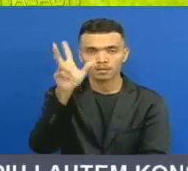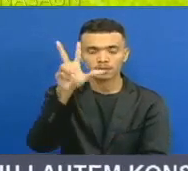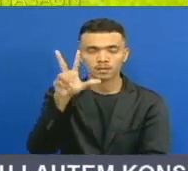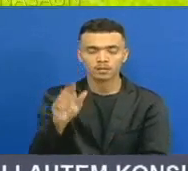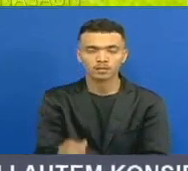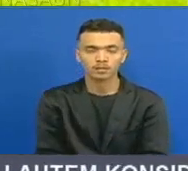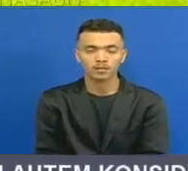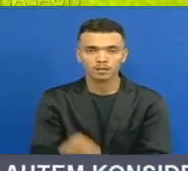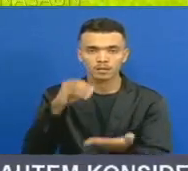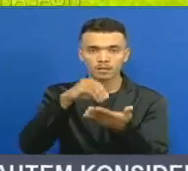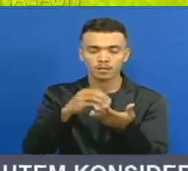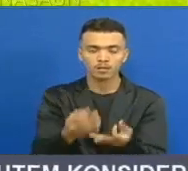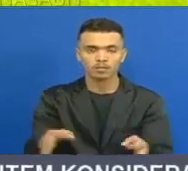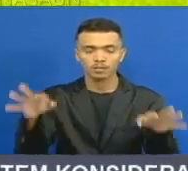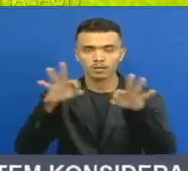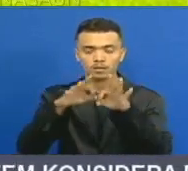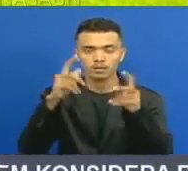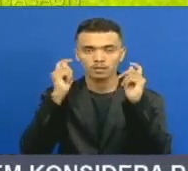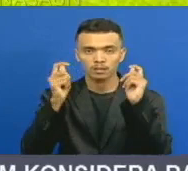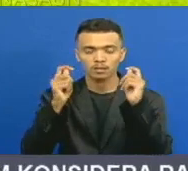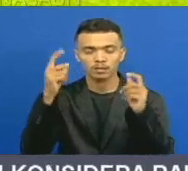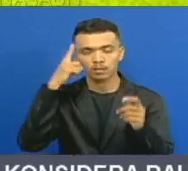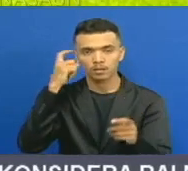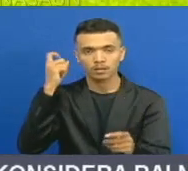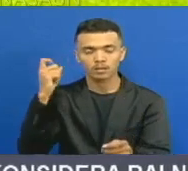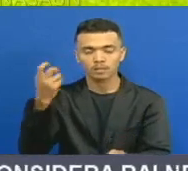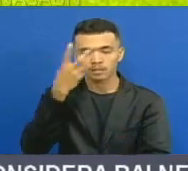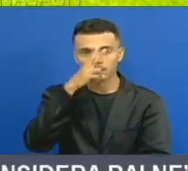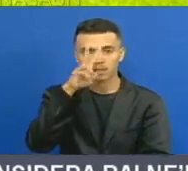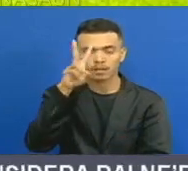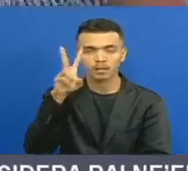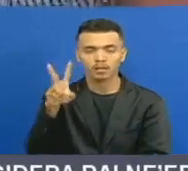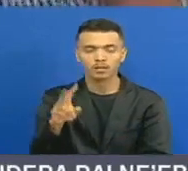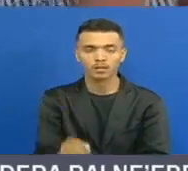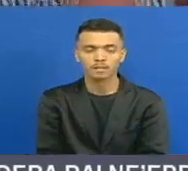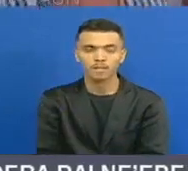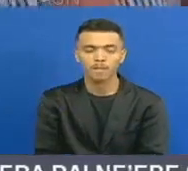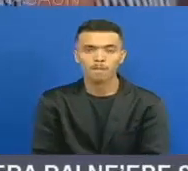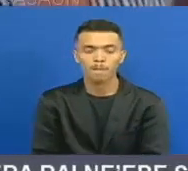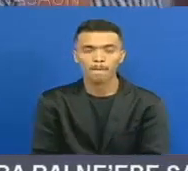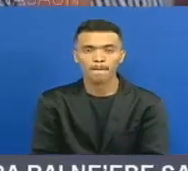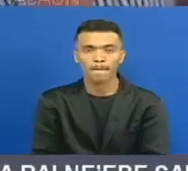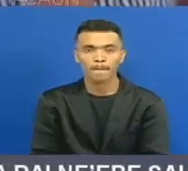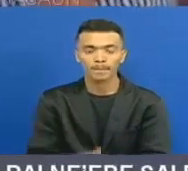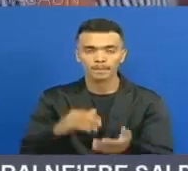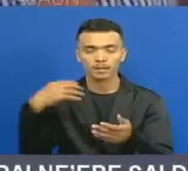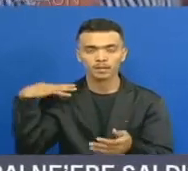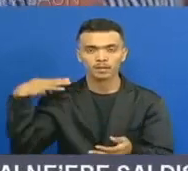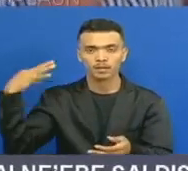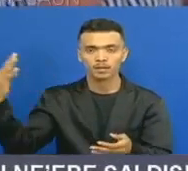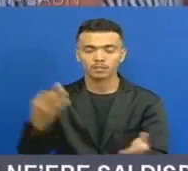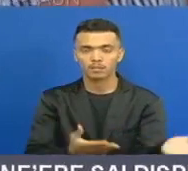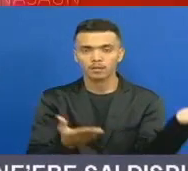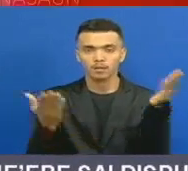Tão importância vai ter teste de também a tua qualidade. Entretanto, total candidato neve